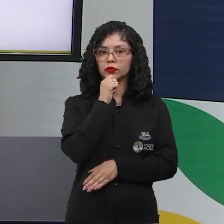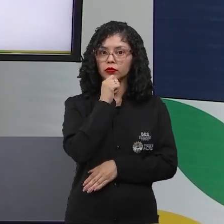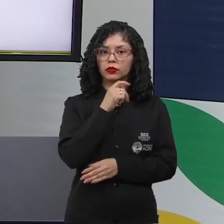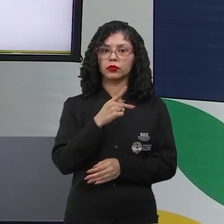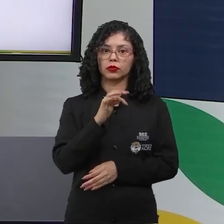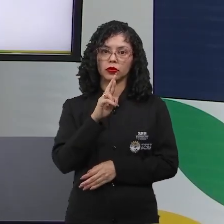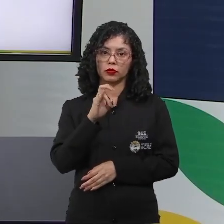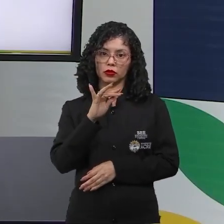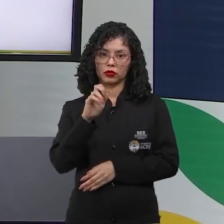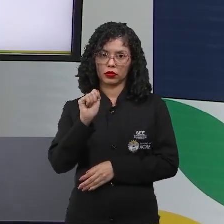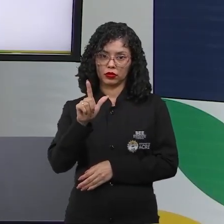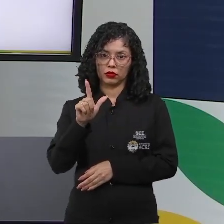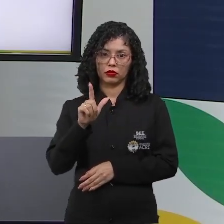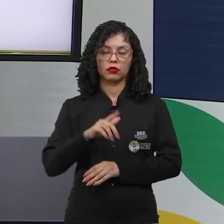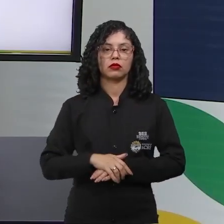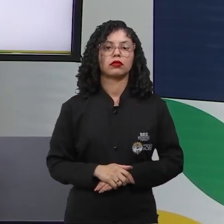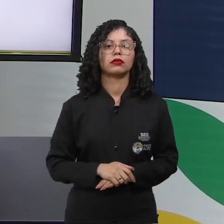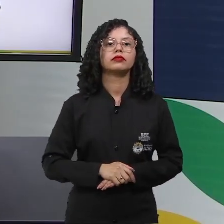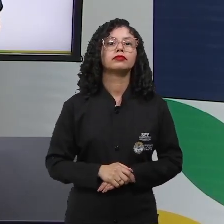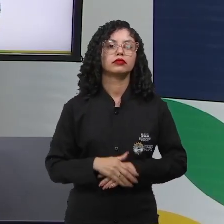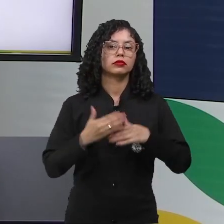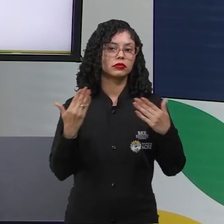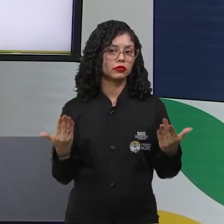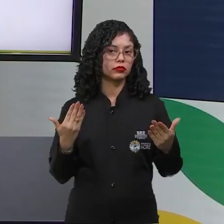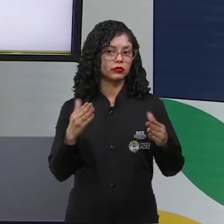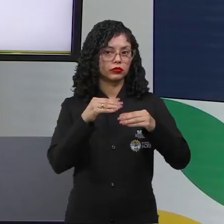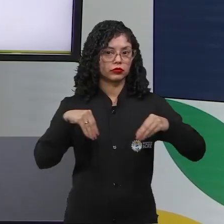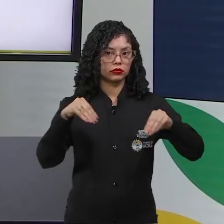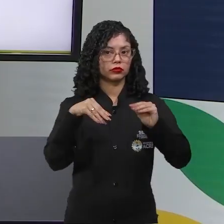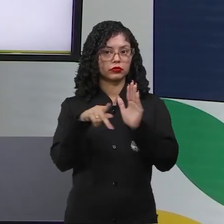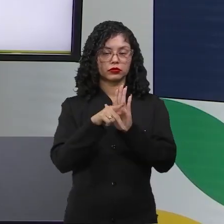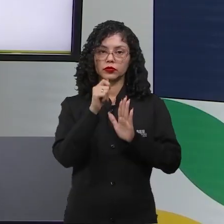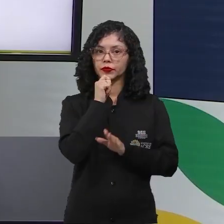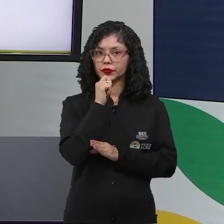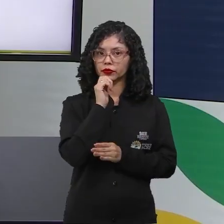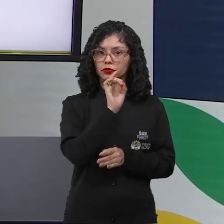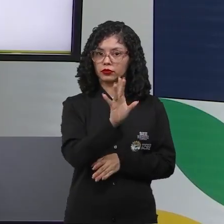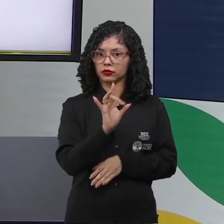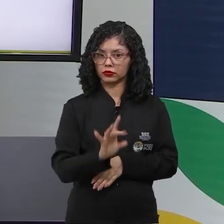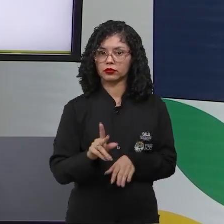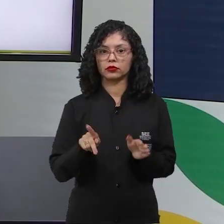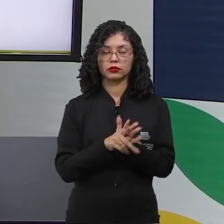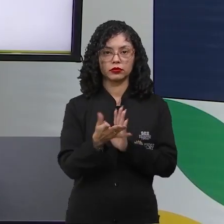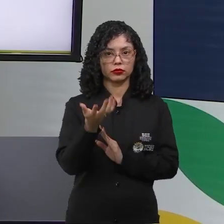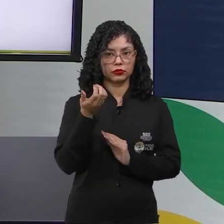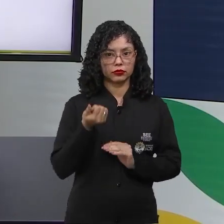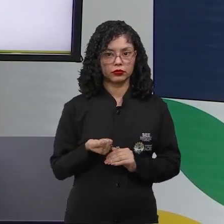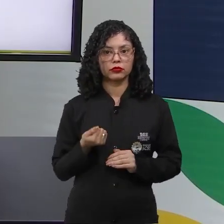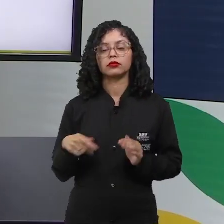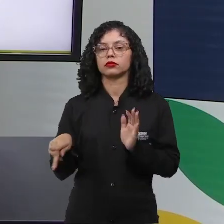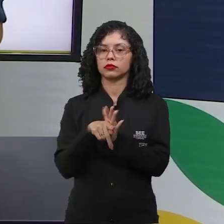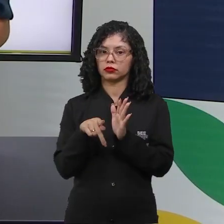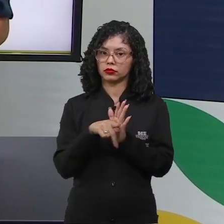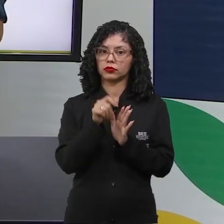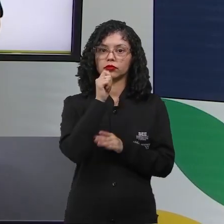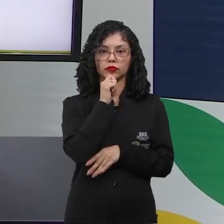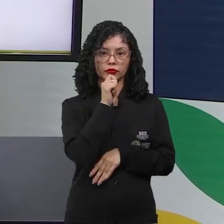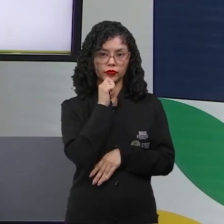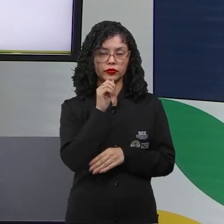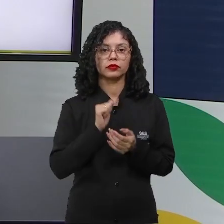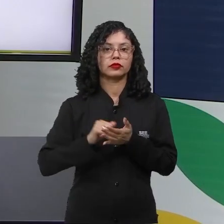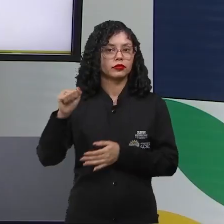diretamente proporcionais. Então, o terreno que cada um recebeu é proporcional